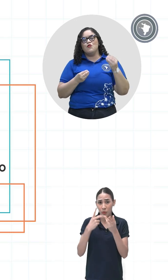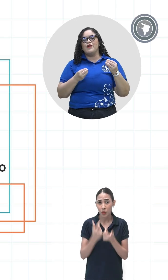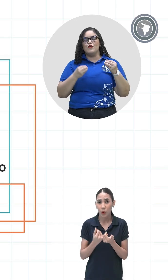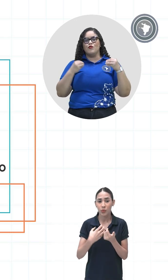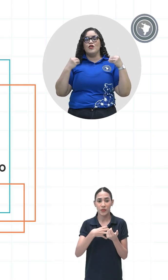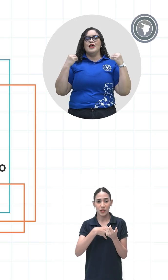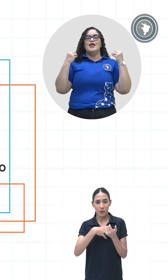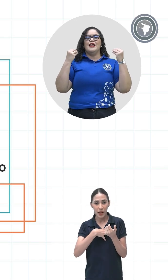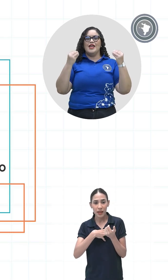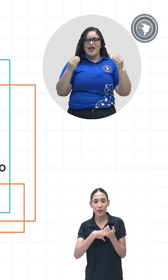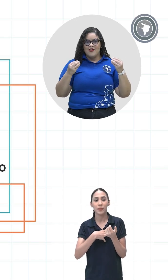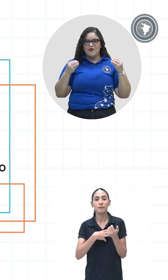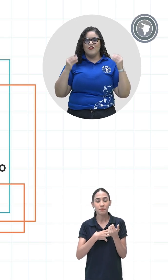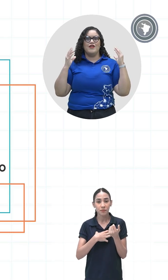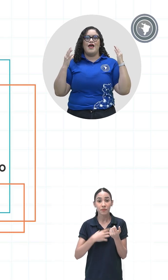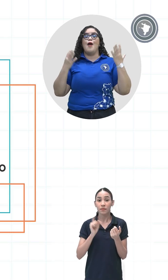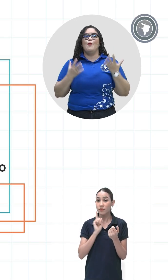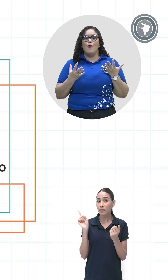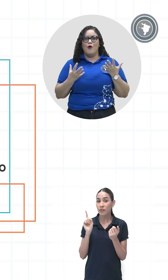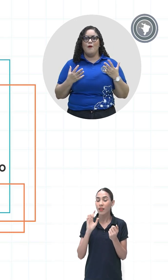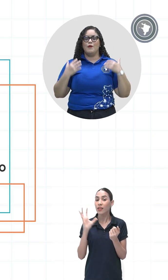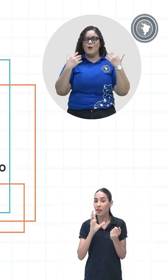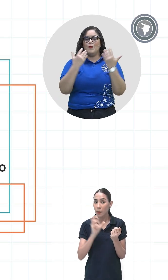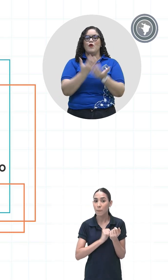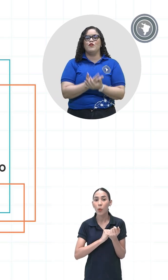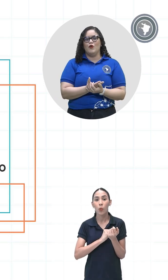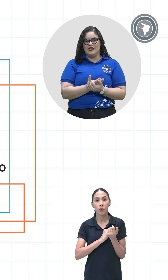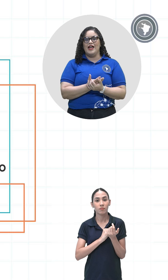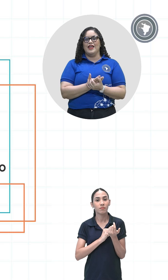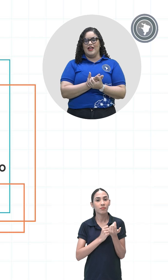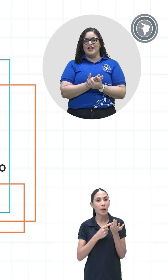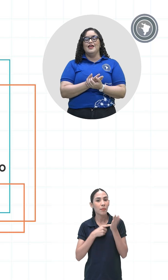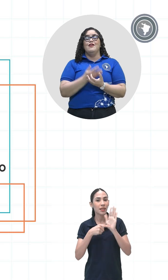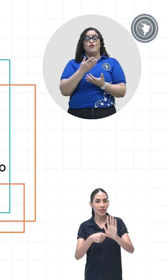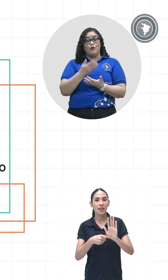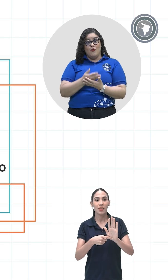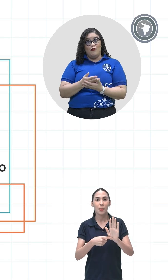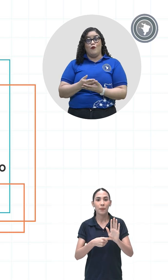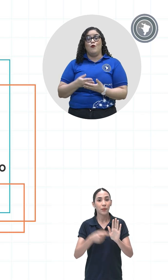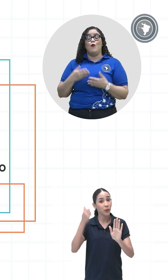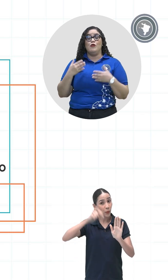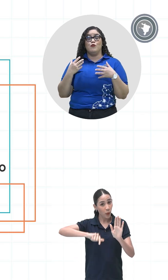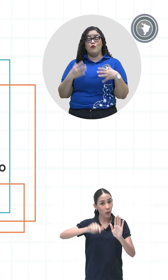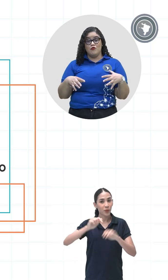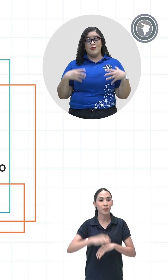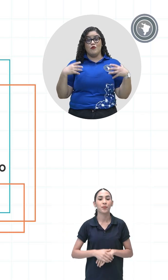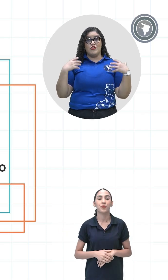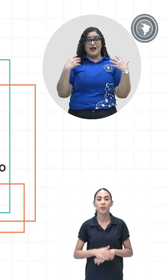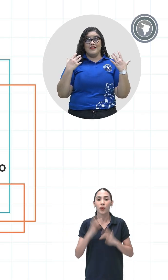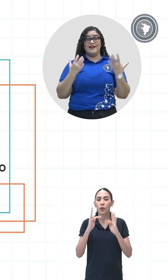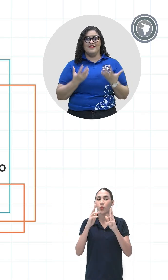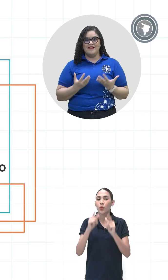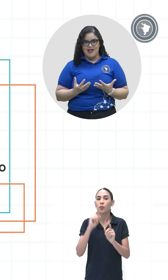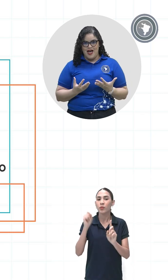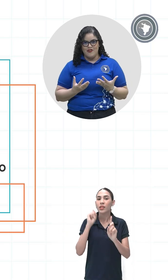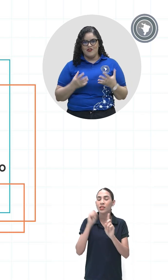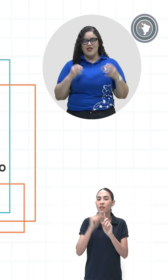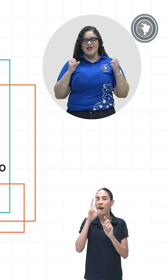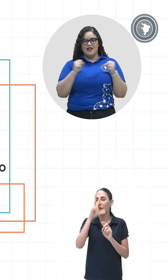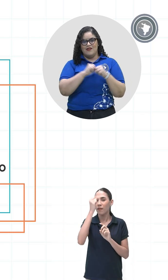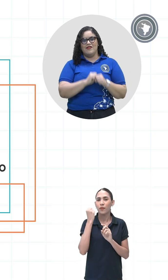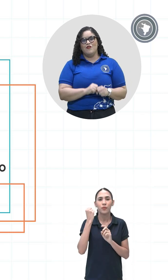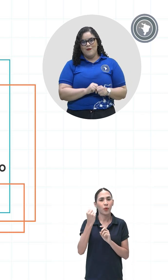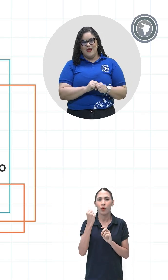os sentimentos que este amor proporciona a ele. De novo, com o intuito de demonstrar a